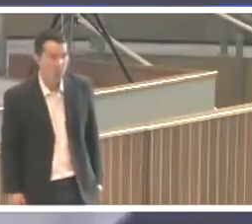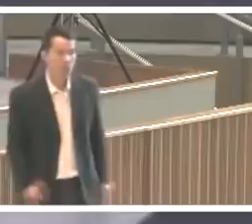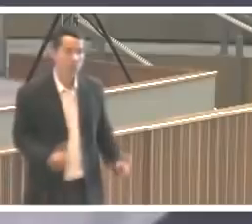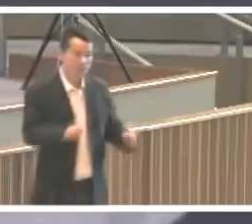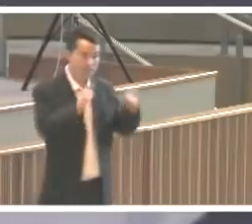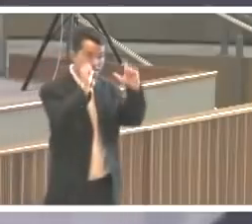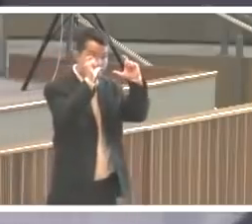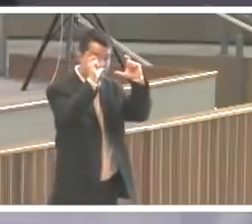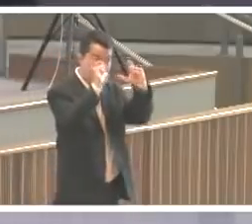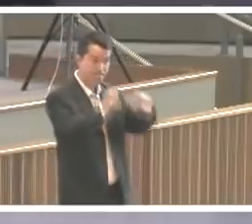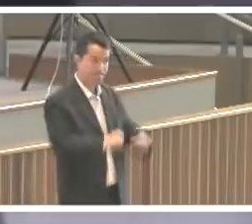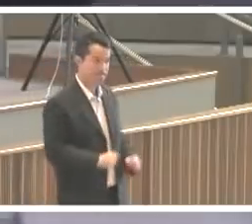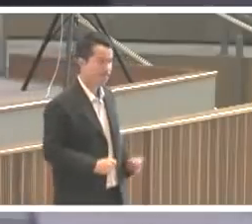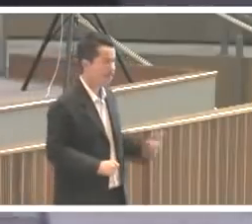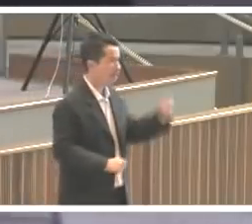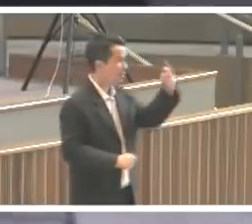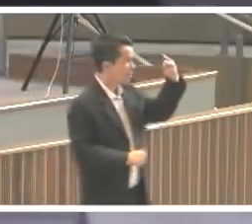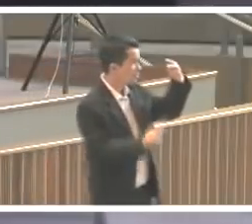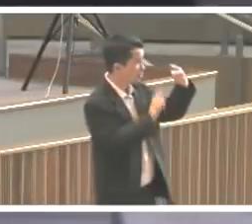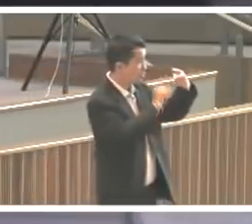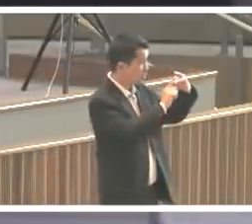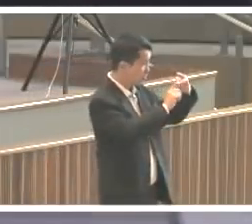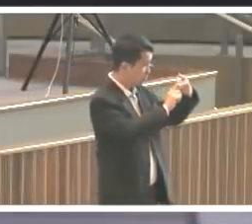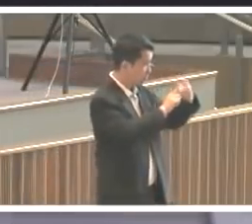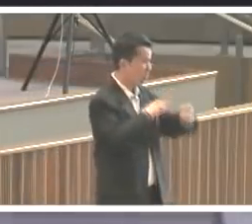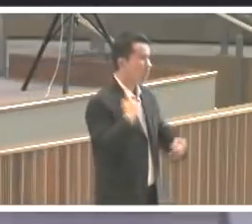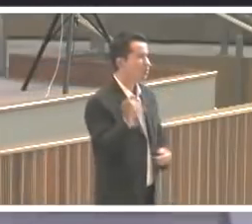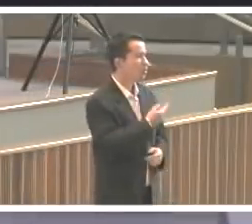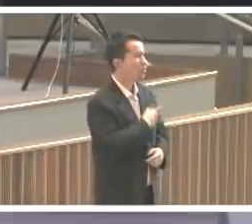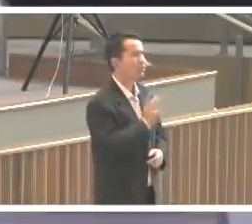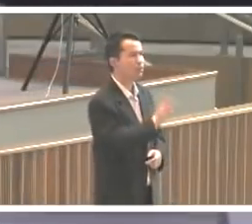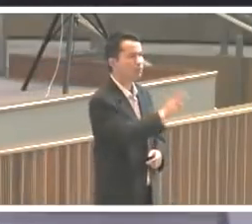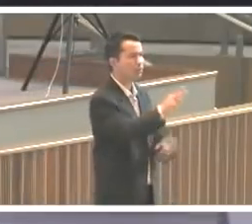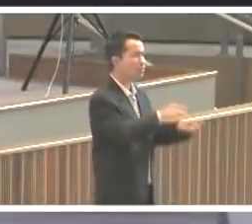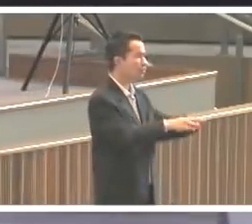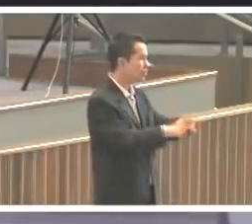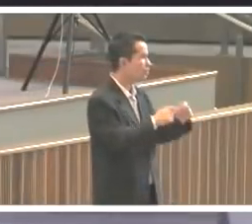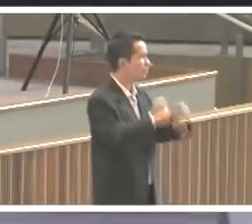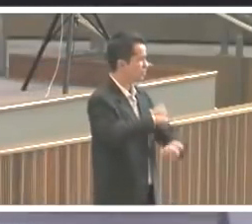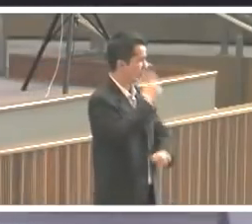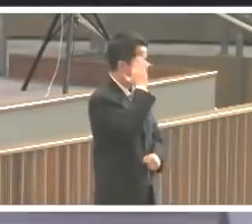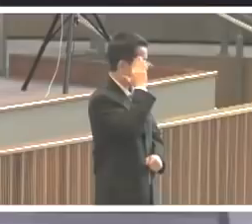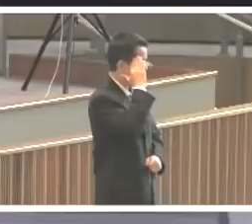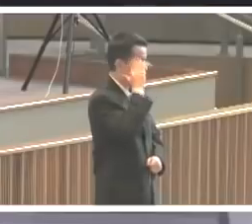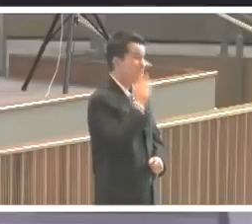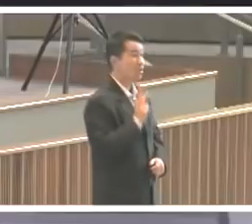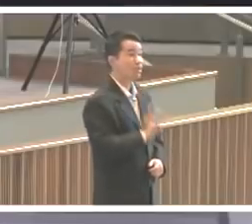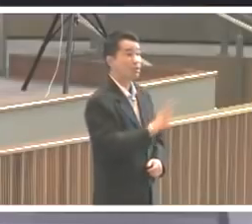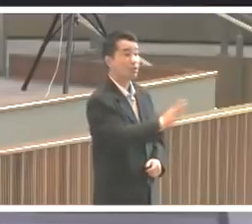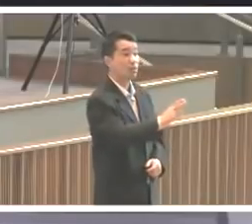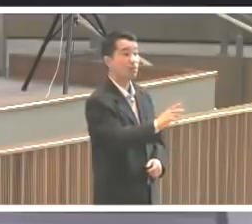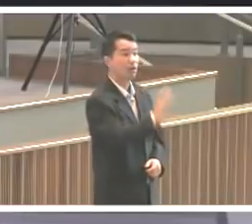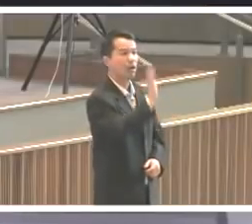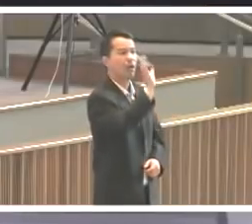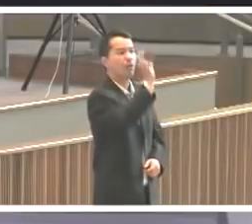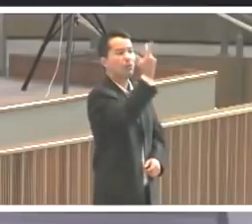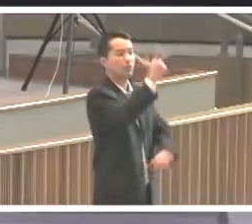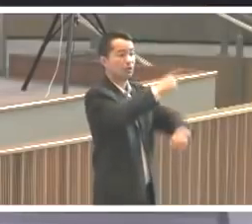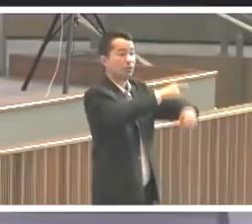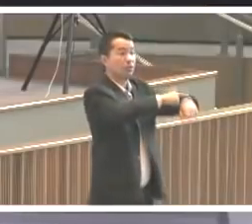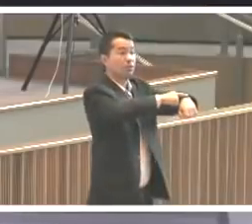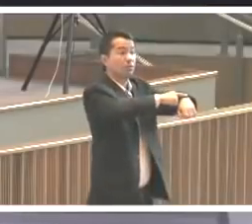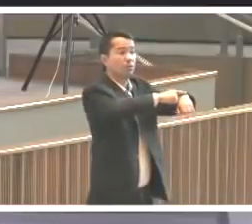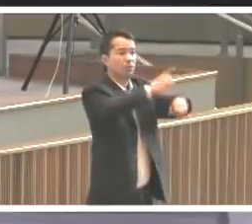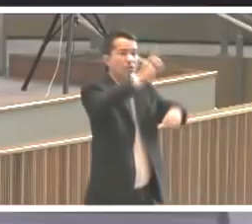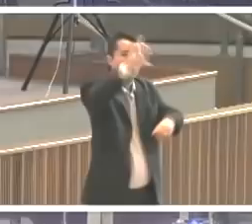me ensinar, é que toda vez que o tempo de Deus, o Kairos de Deus, entra na minha agenda,